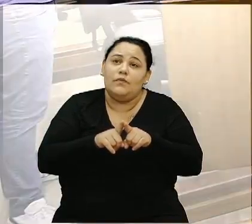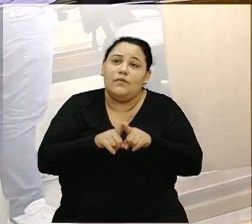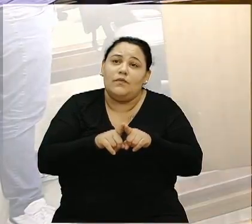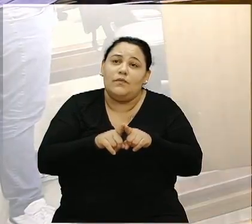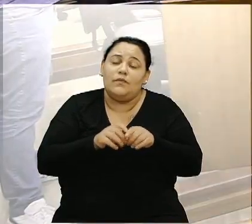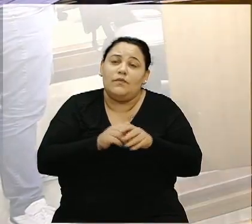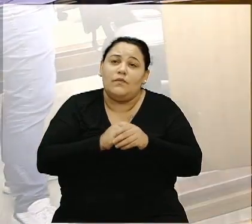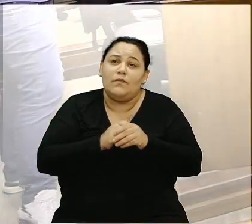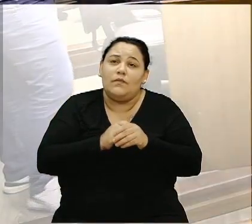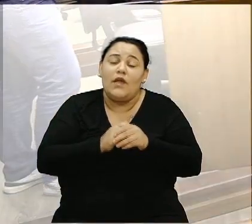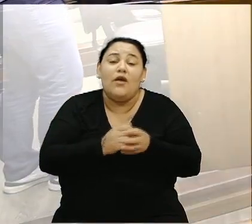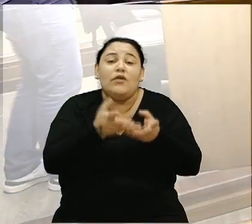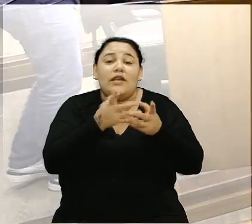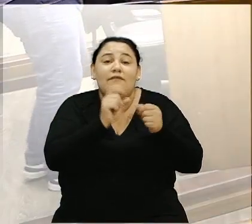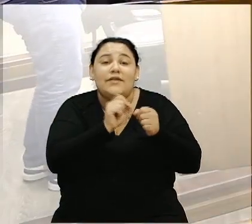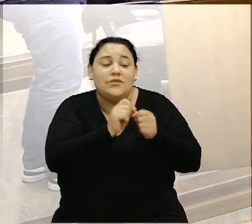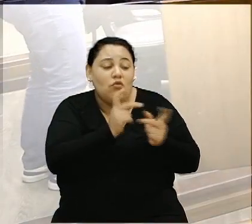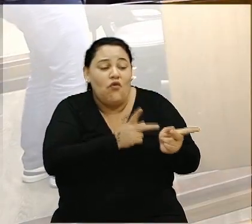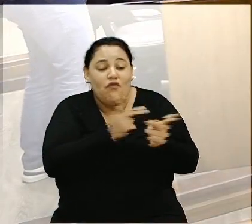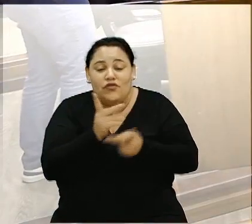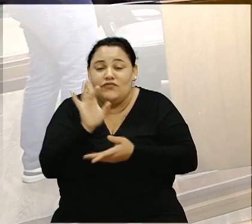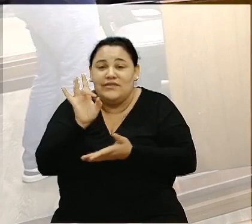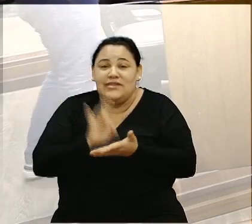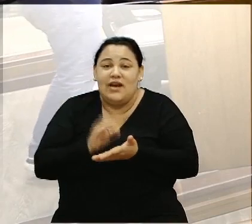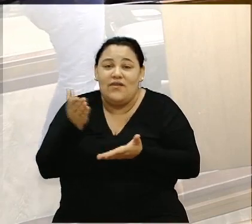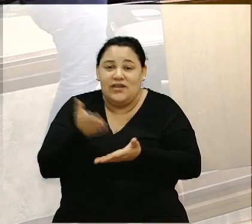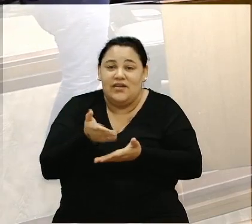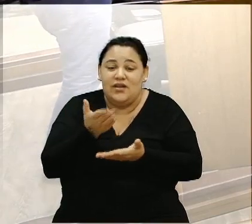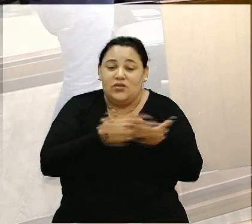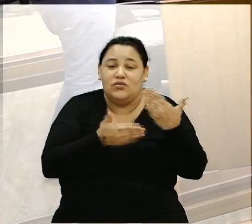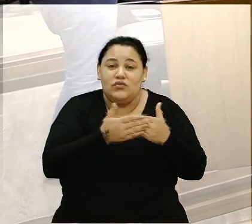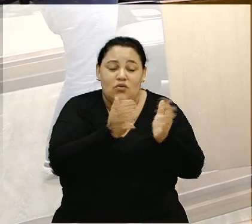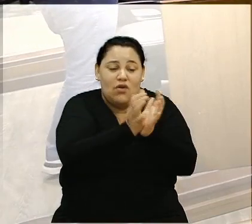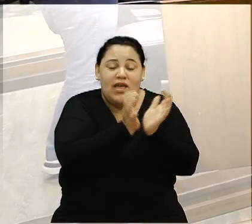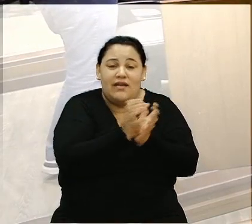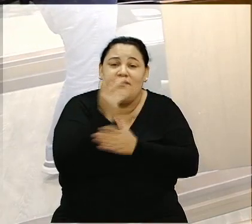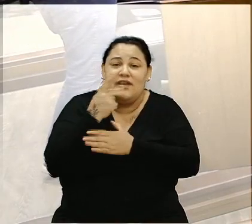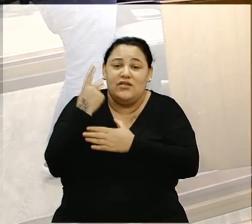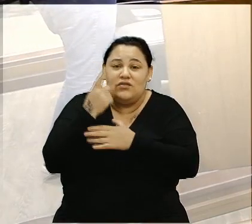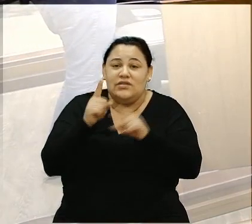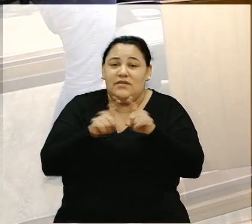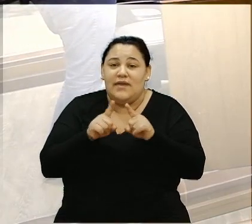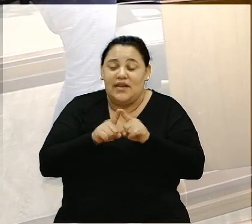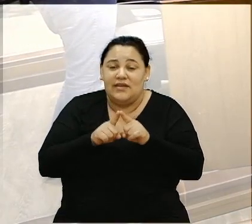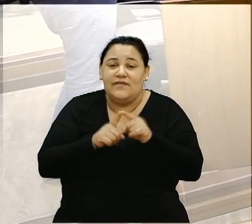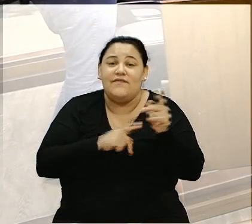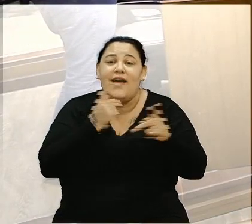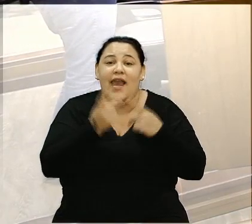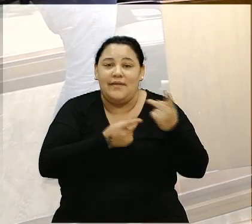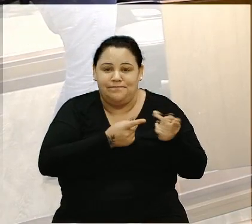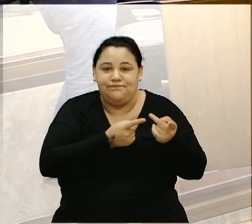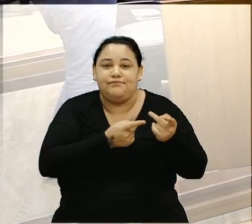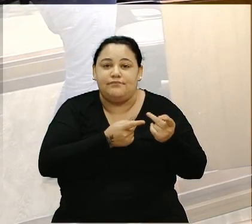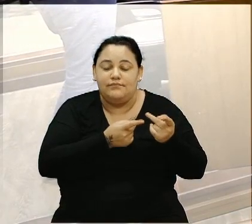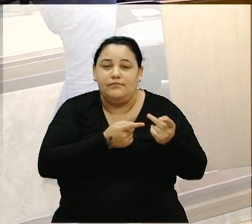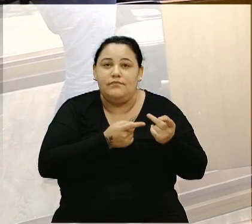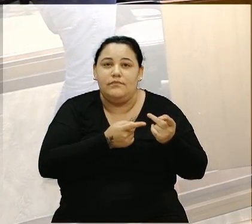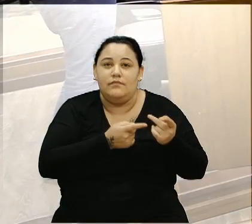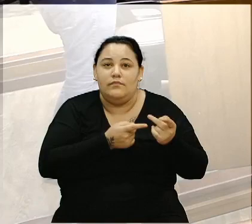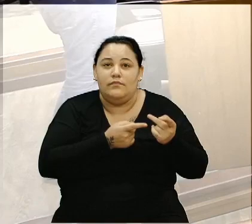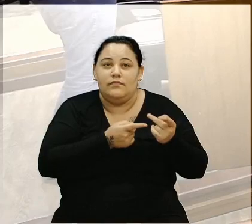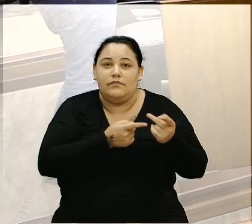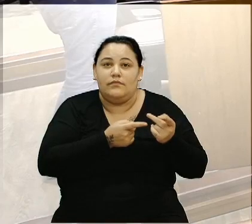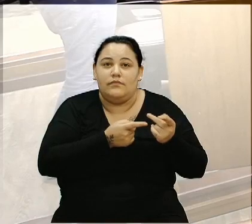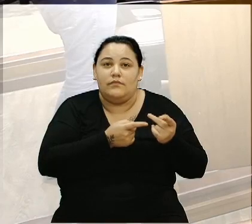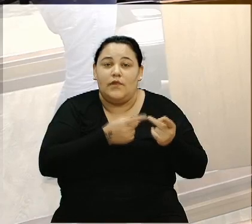Eu queria fazer um convite aqui aos colegas vereadores e vereadoras e também falar que o